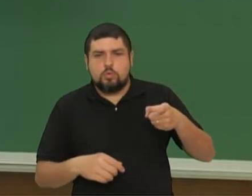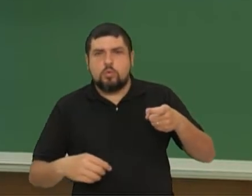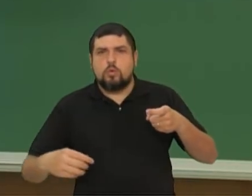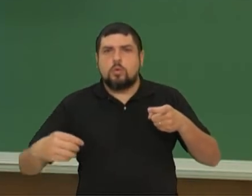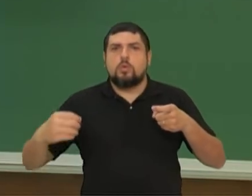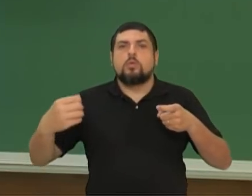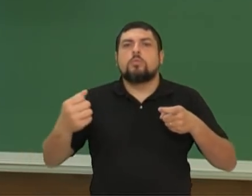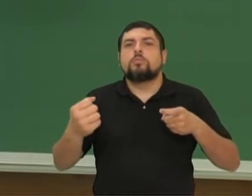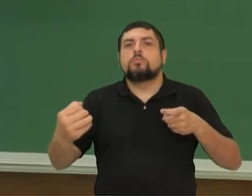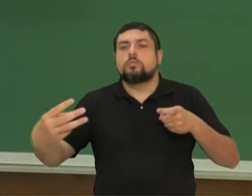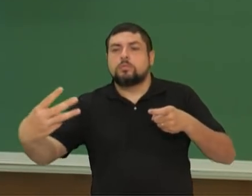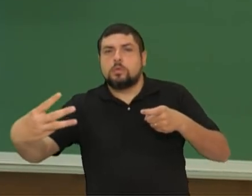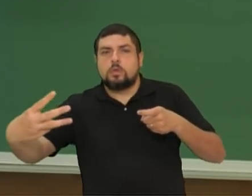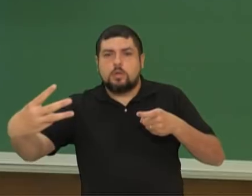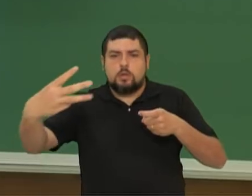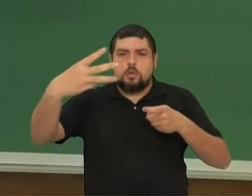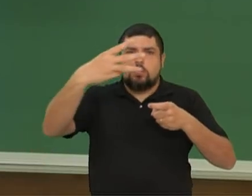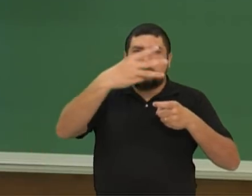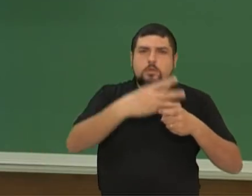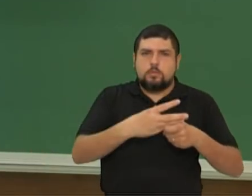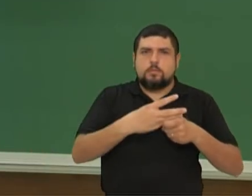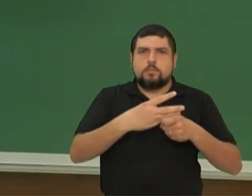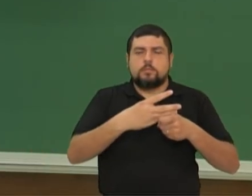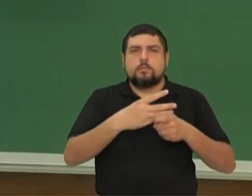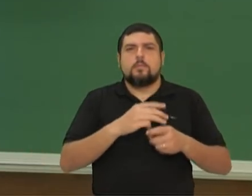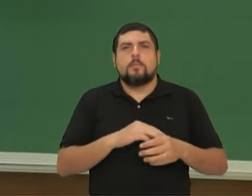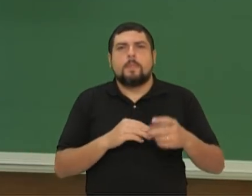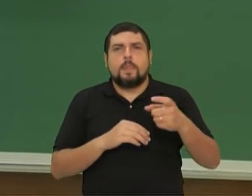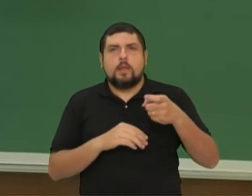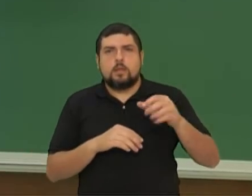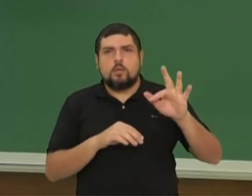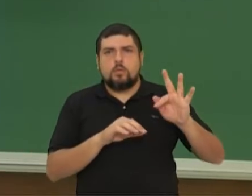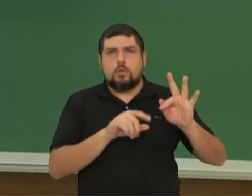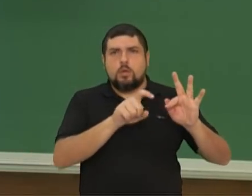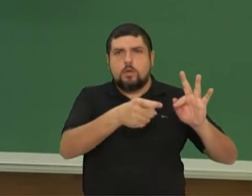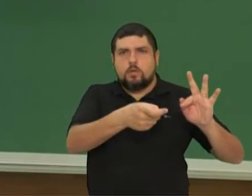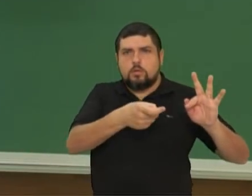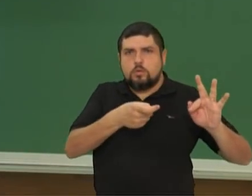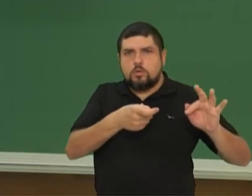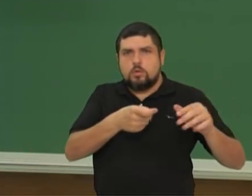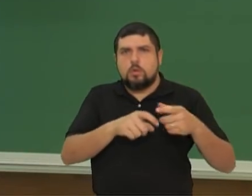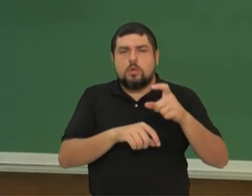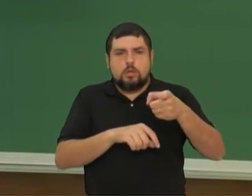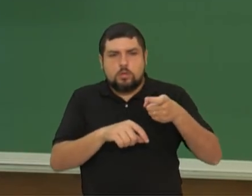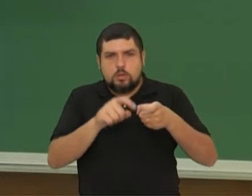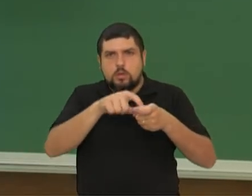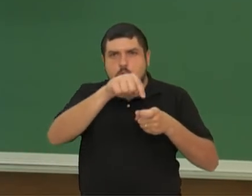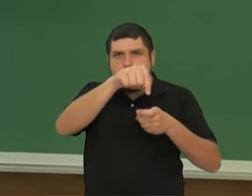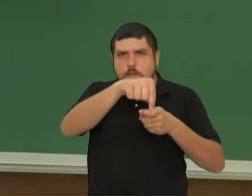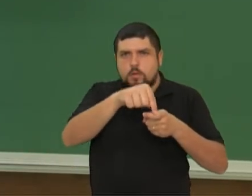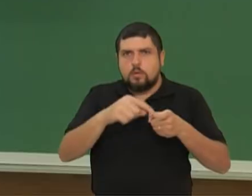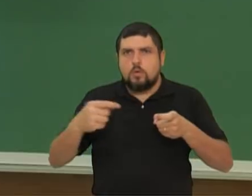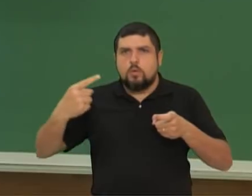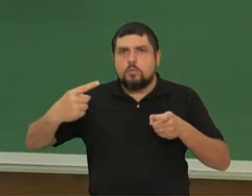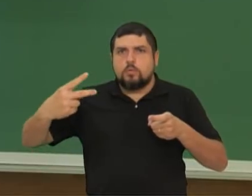por 3. Isso mesmo. Vamos substituir o x por 3 e resolver